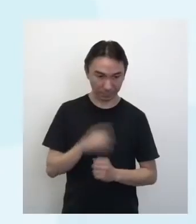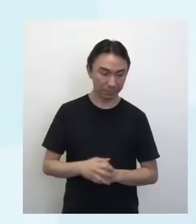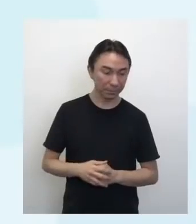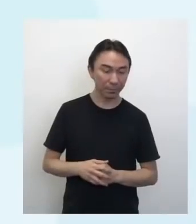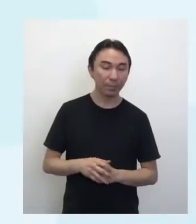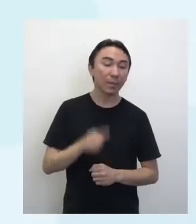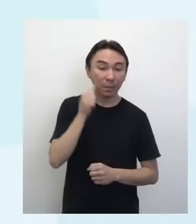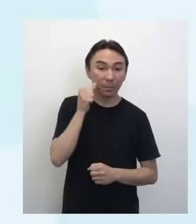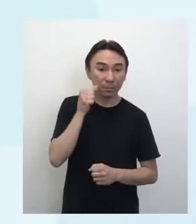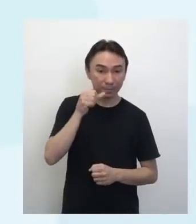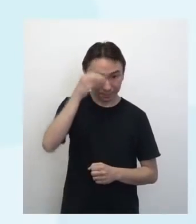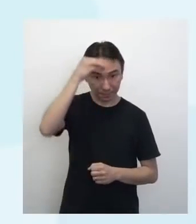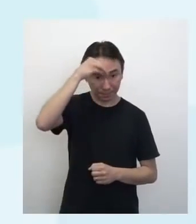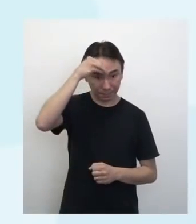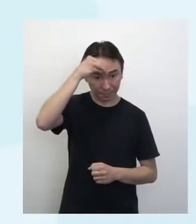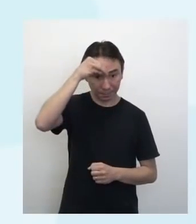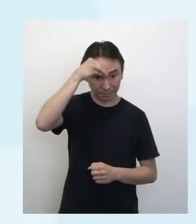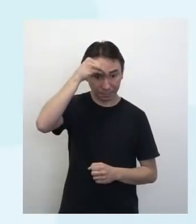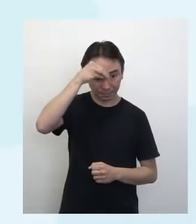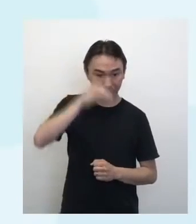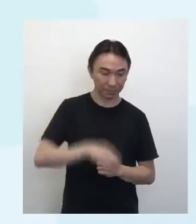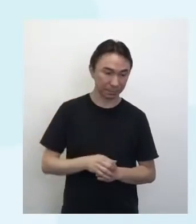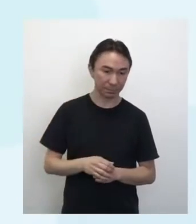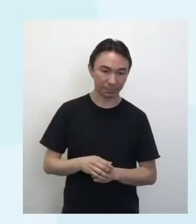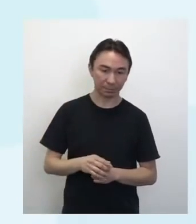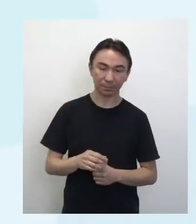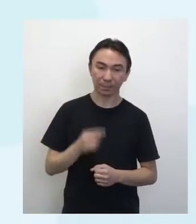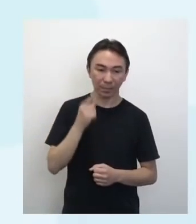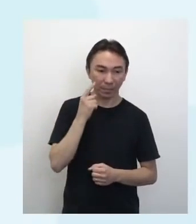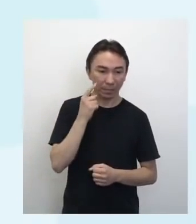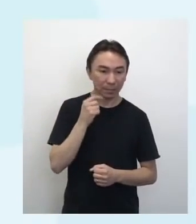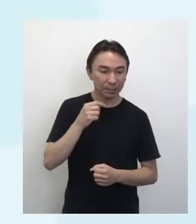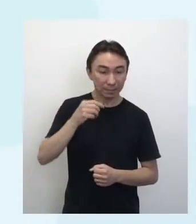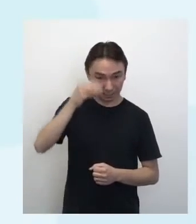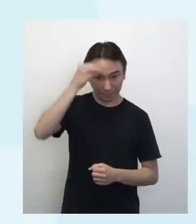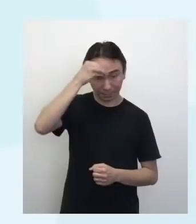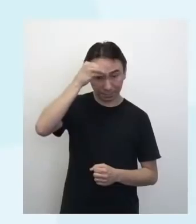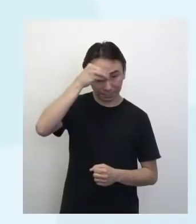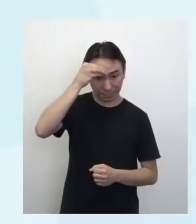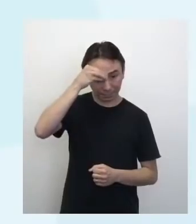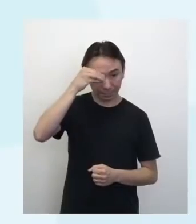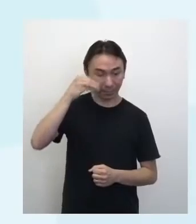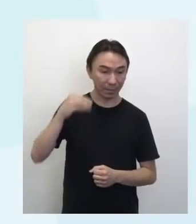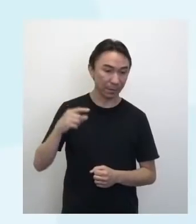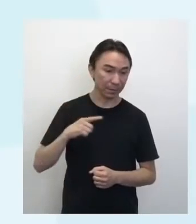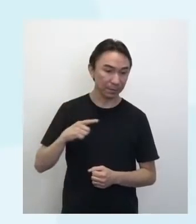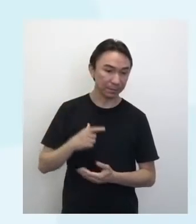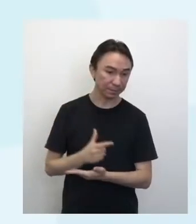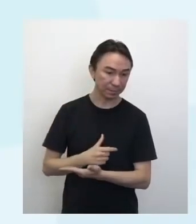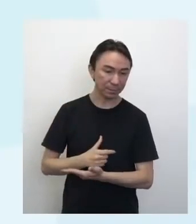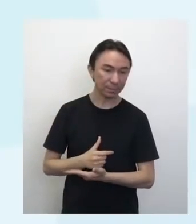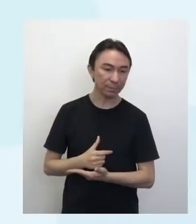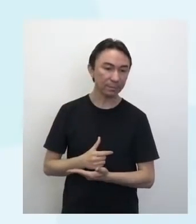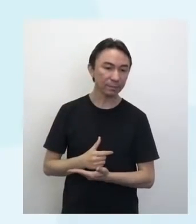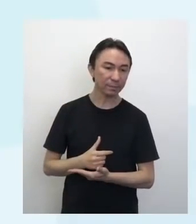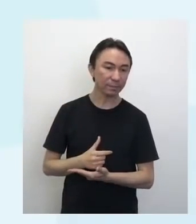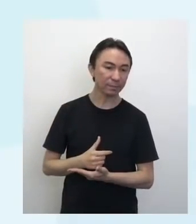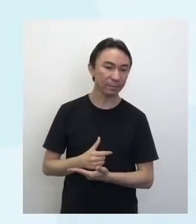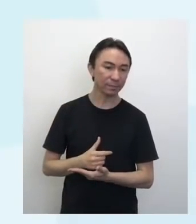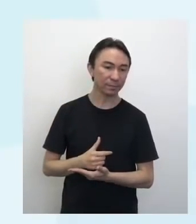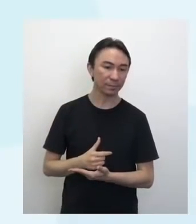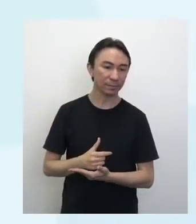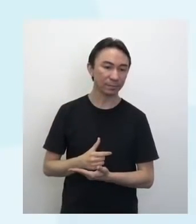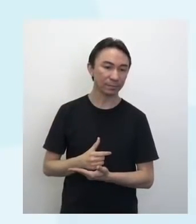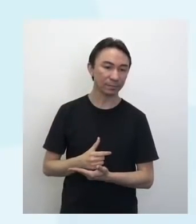canal dormir e não é lá esse às vezes são mais fazendo um só então li isso aí na sua sobrinha aqui ok o desenho